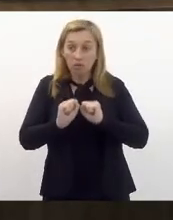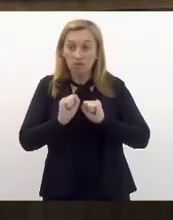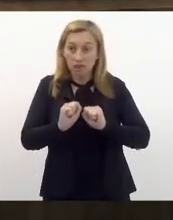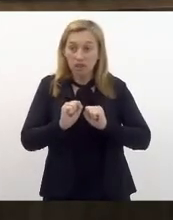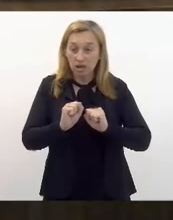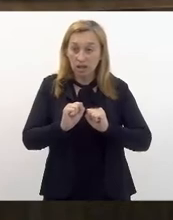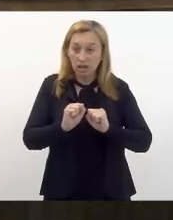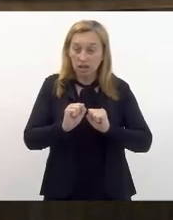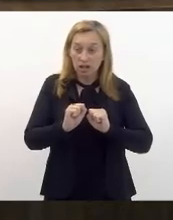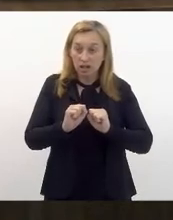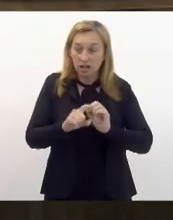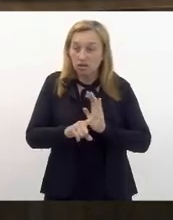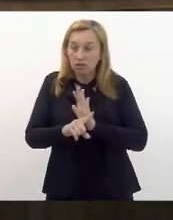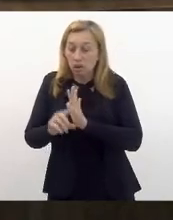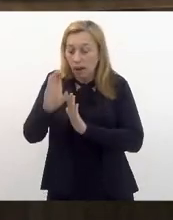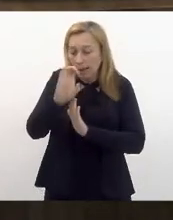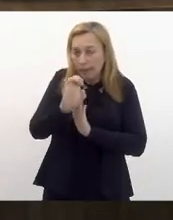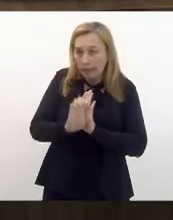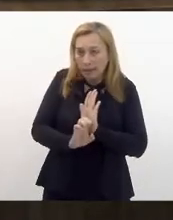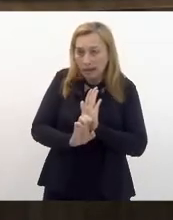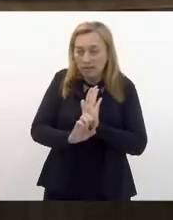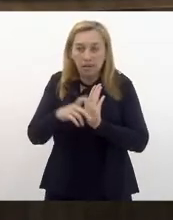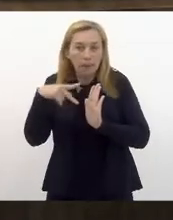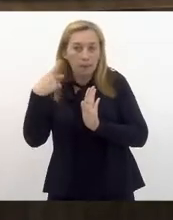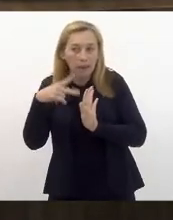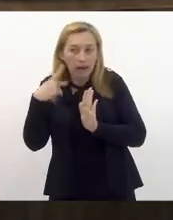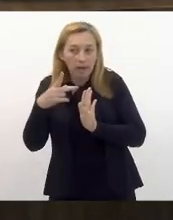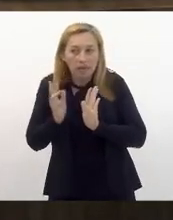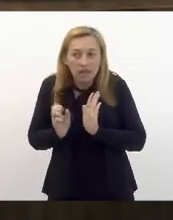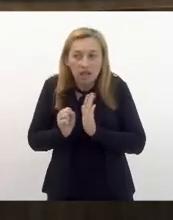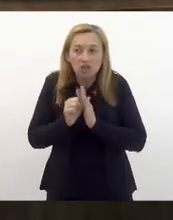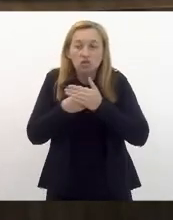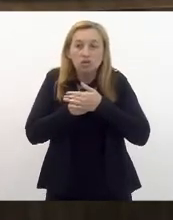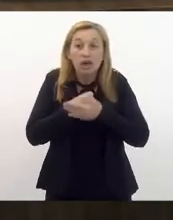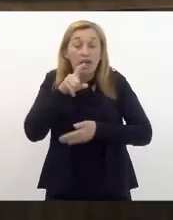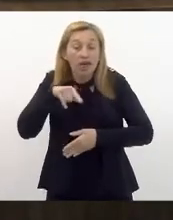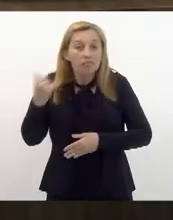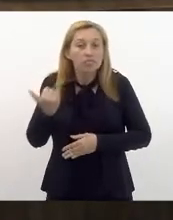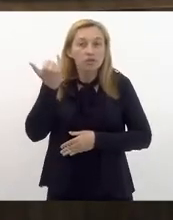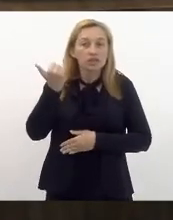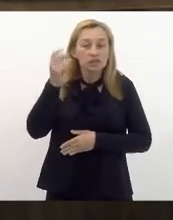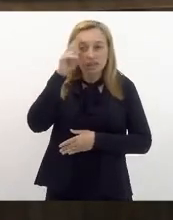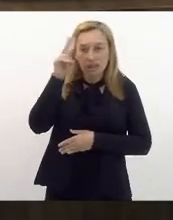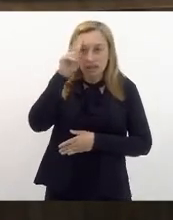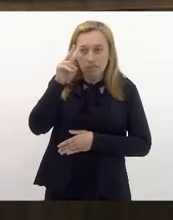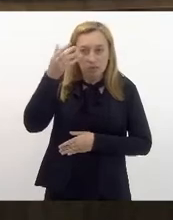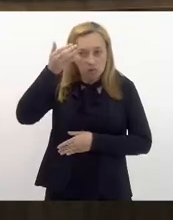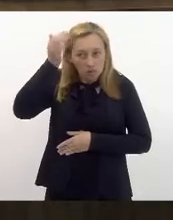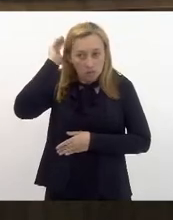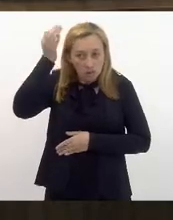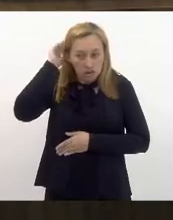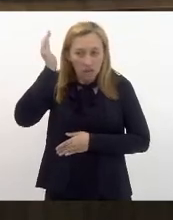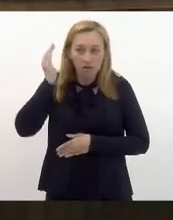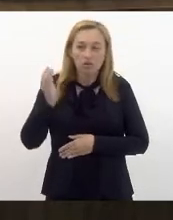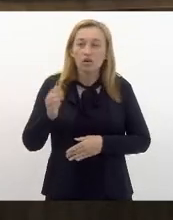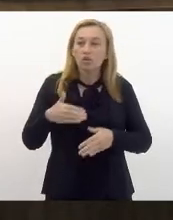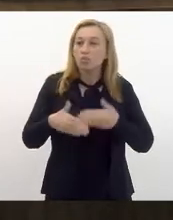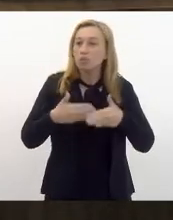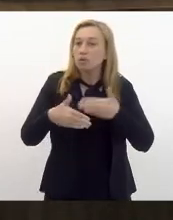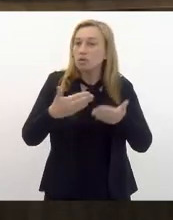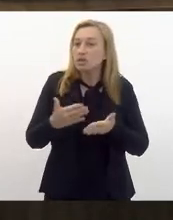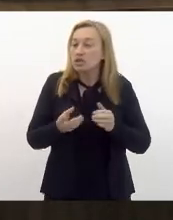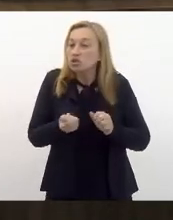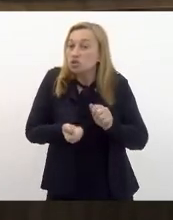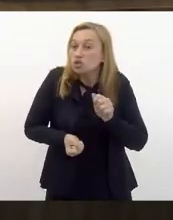emenda parlamentar clandestina é importante a gente lembrar que o governo temer foi fruto de um processo